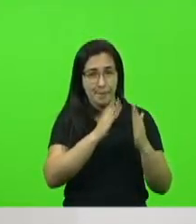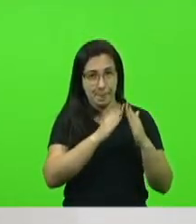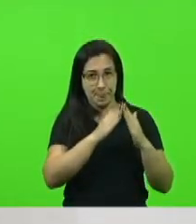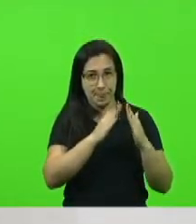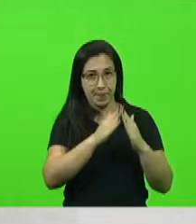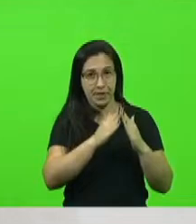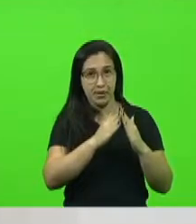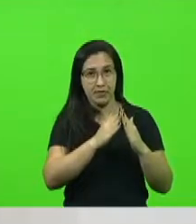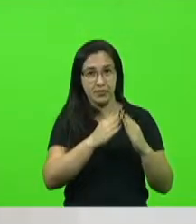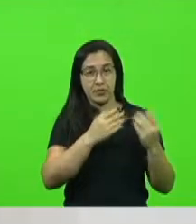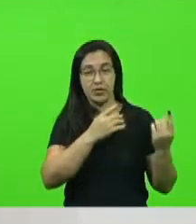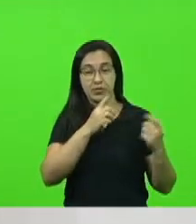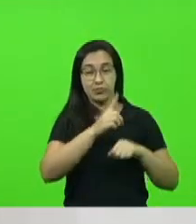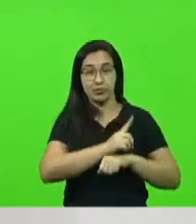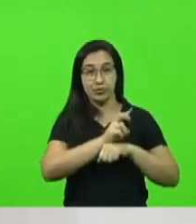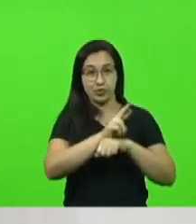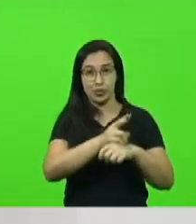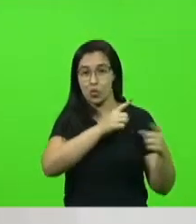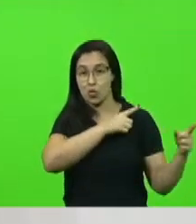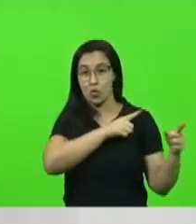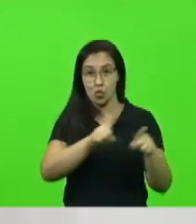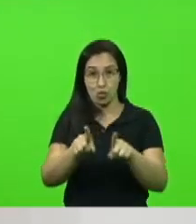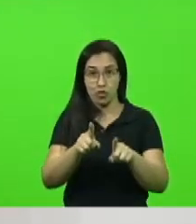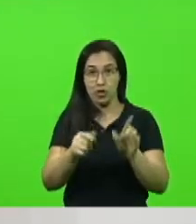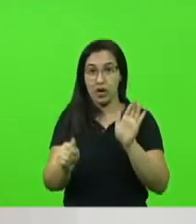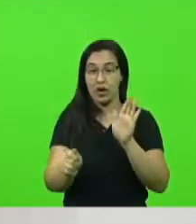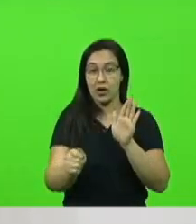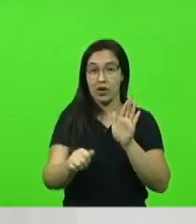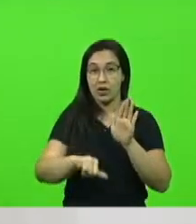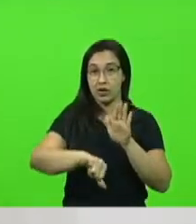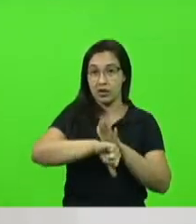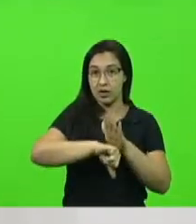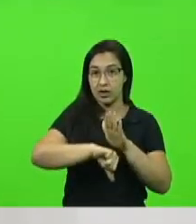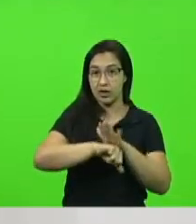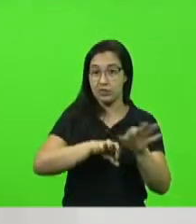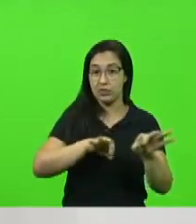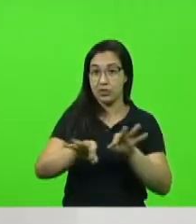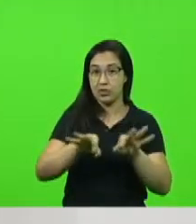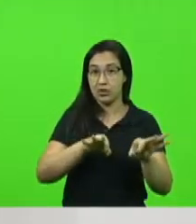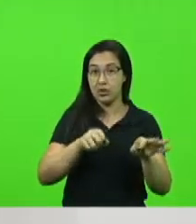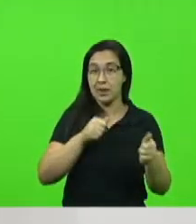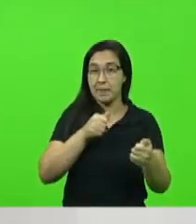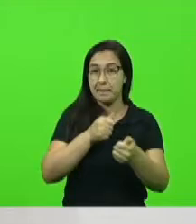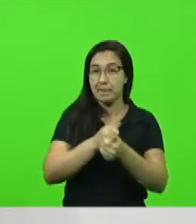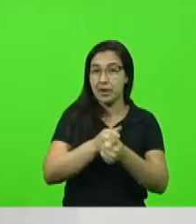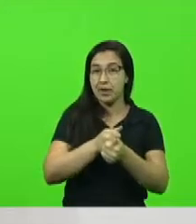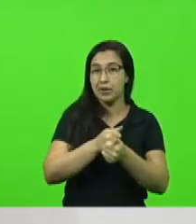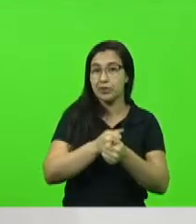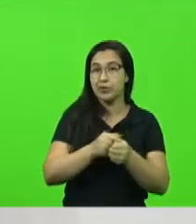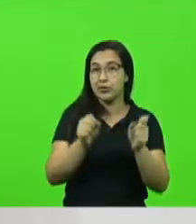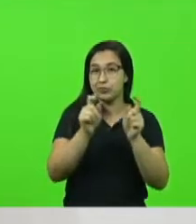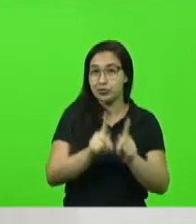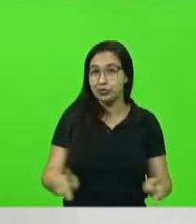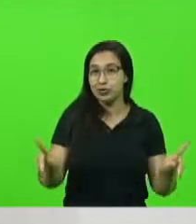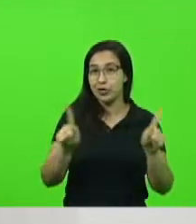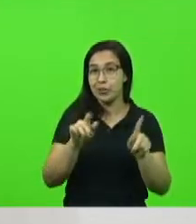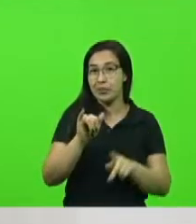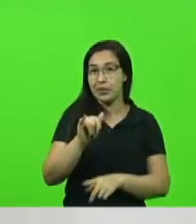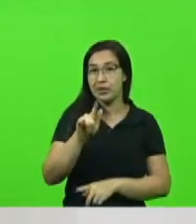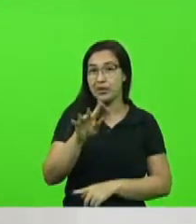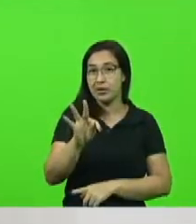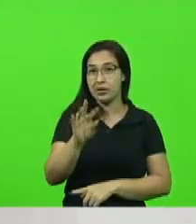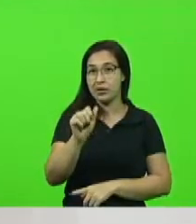combate ao crime organizado, deputado Berlando, próximo ao shopping Itaguaçu, e às vezes meu filho estava lá no shopping